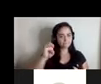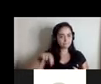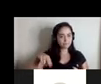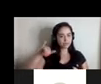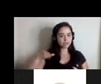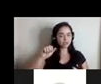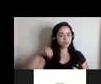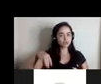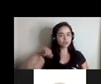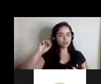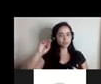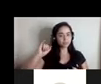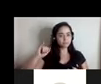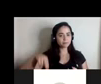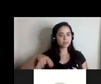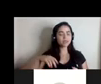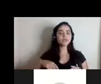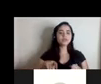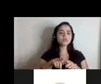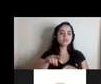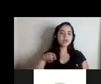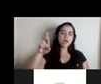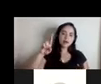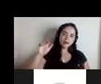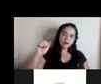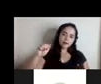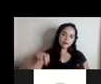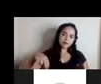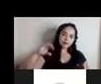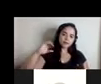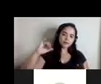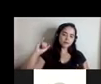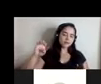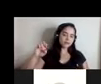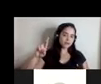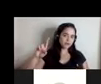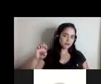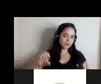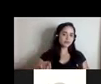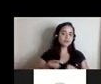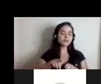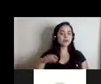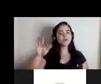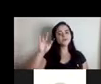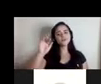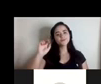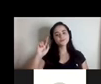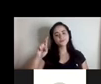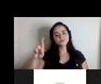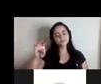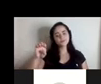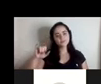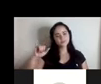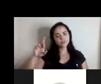Paulo Freire. Se nós escanearmos as obras desses autores,